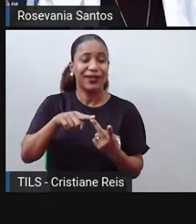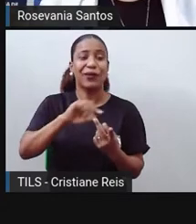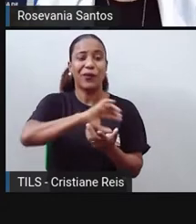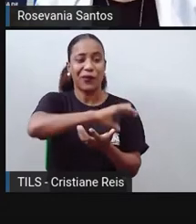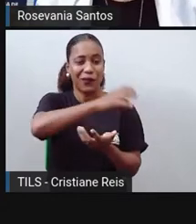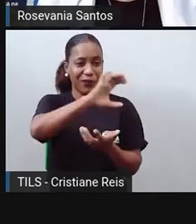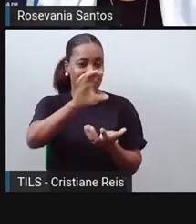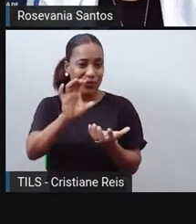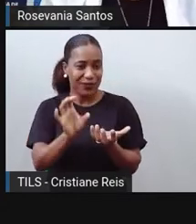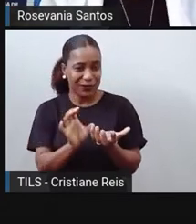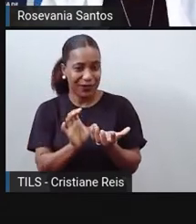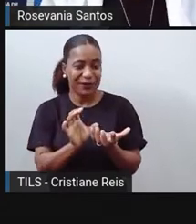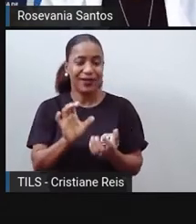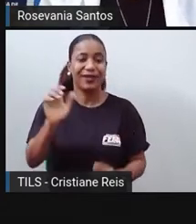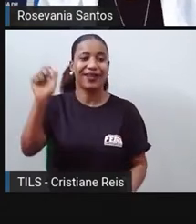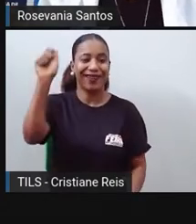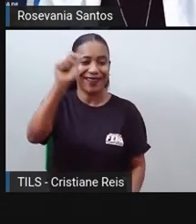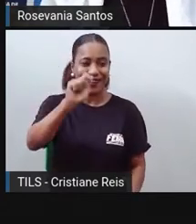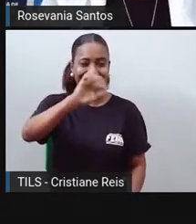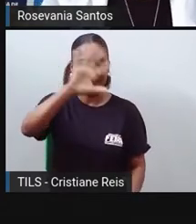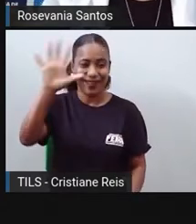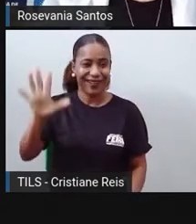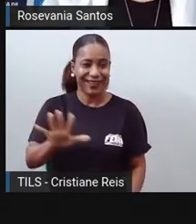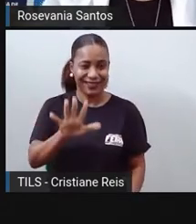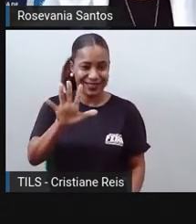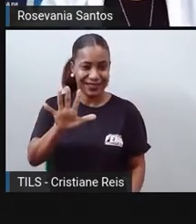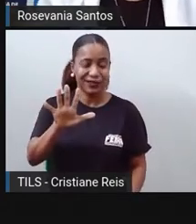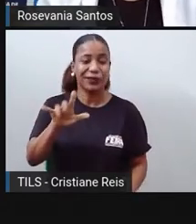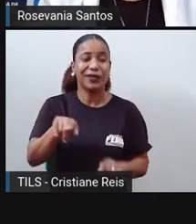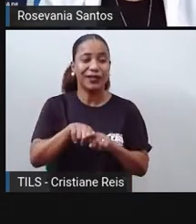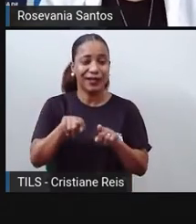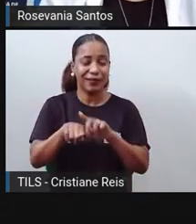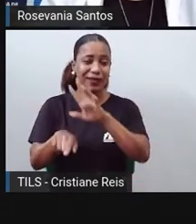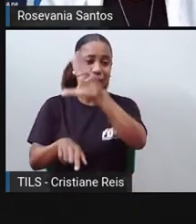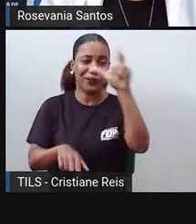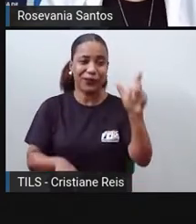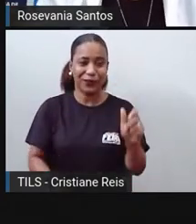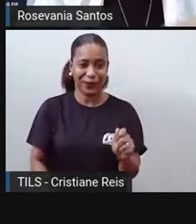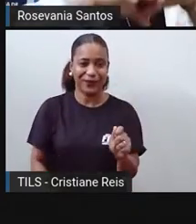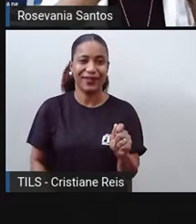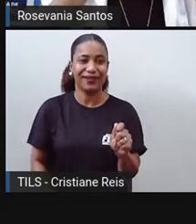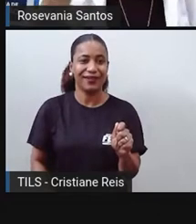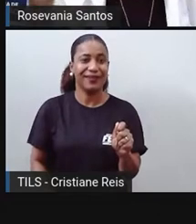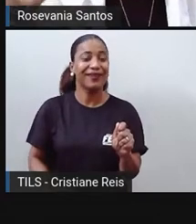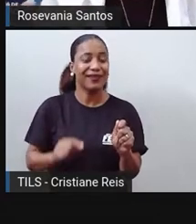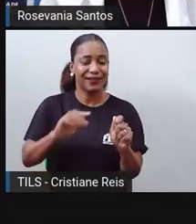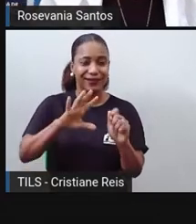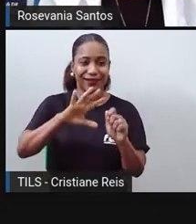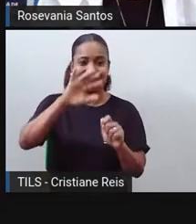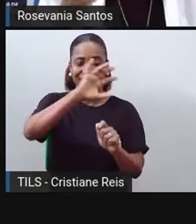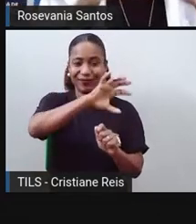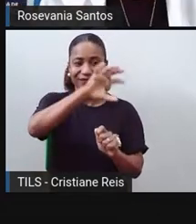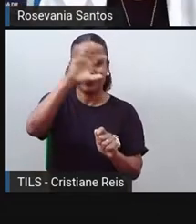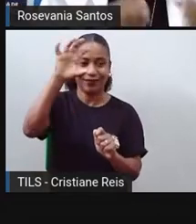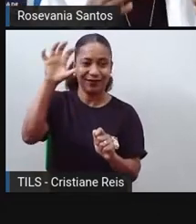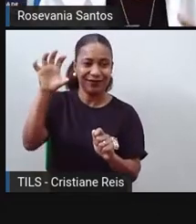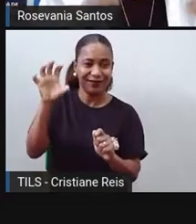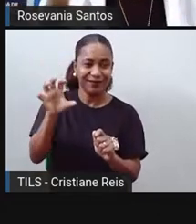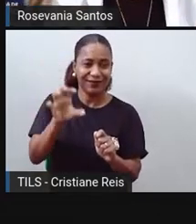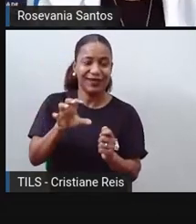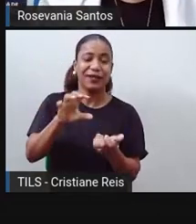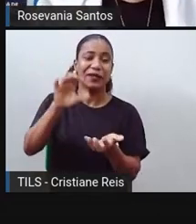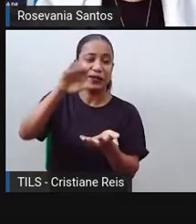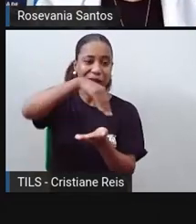uma parte do continente asiático e uma parte do continente africano. Isso, só a localização dele já é